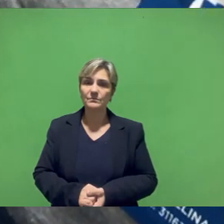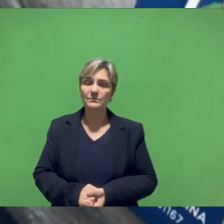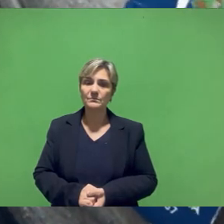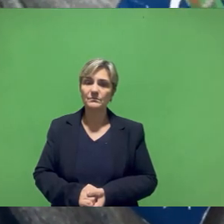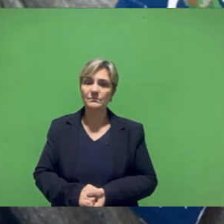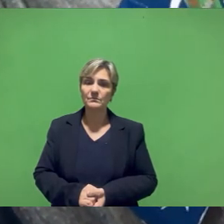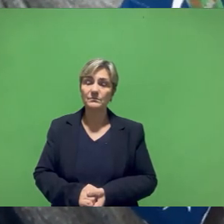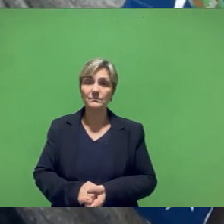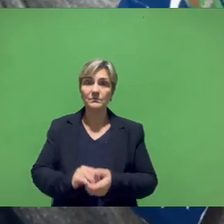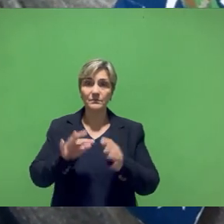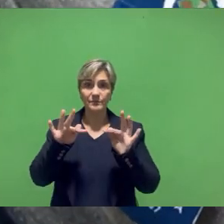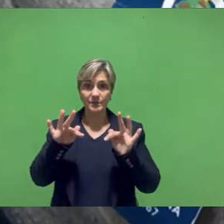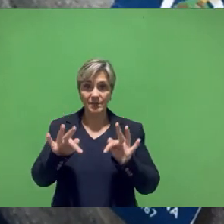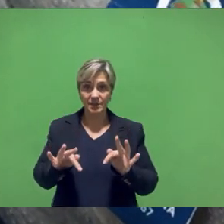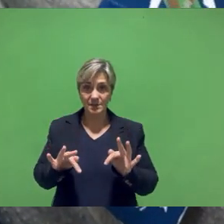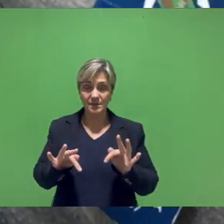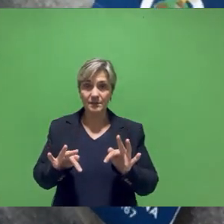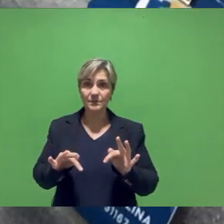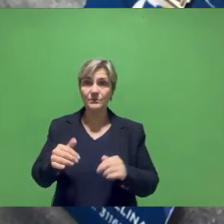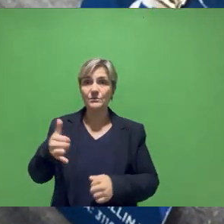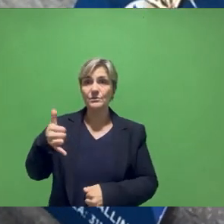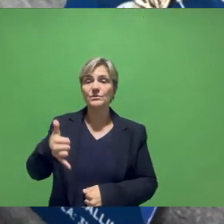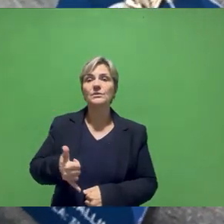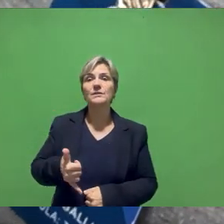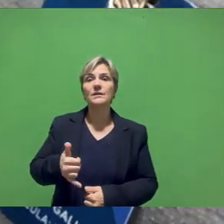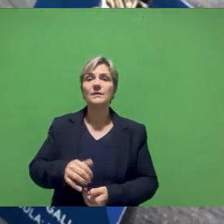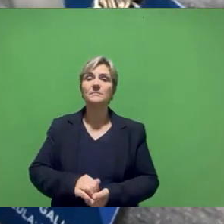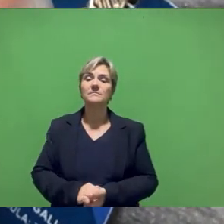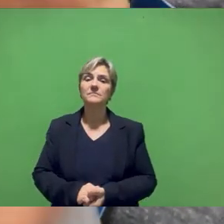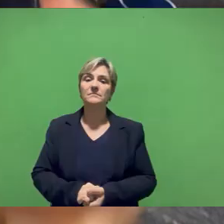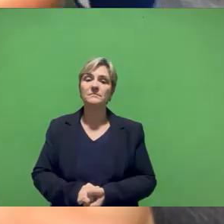tá? Terminou de injetar,